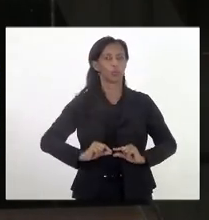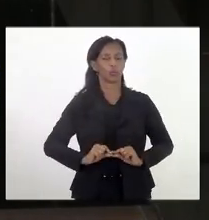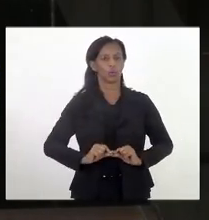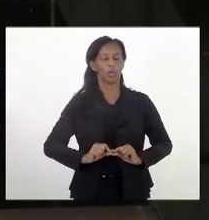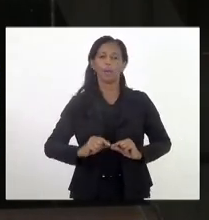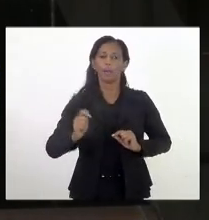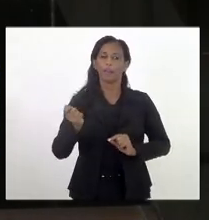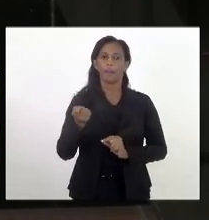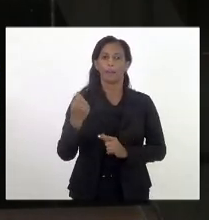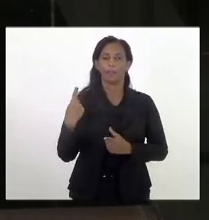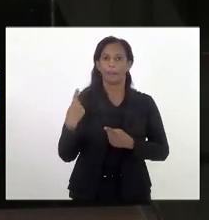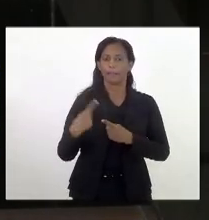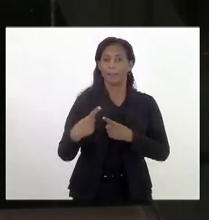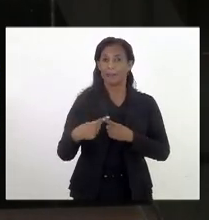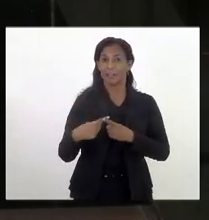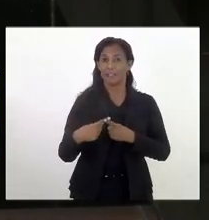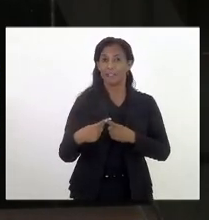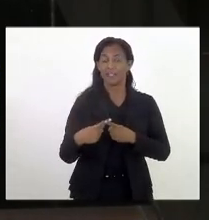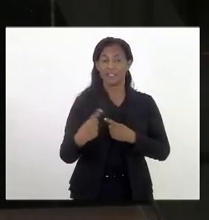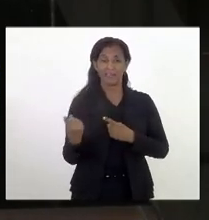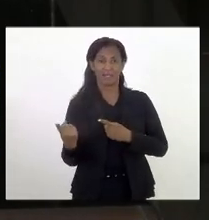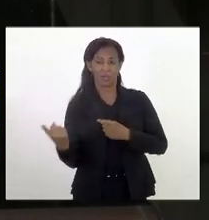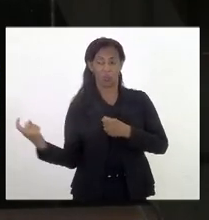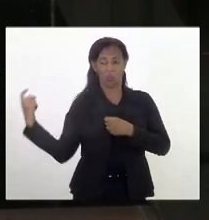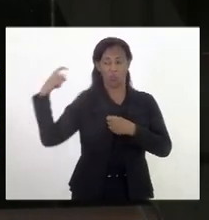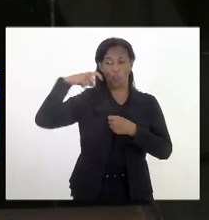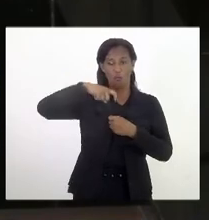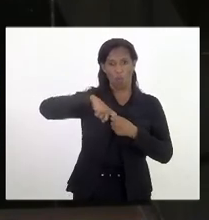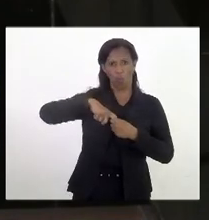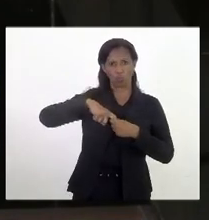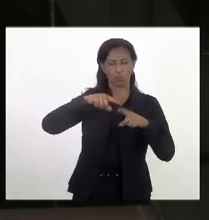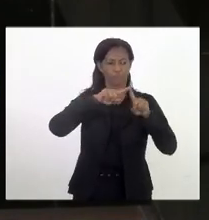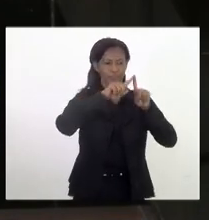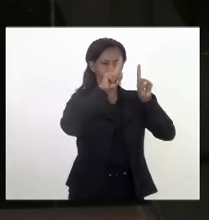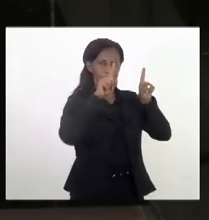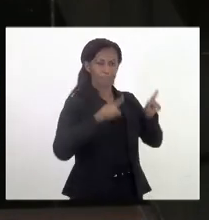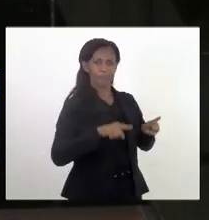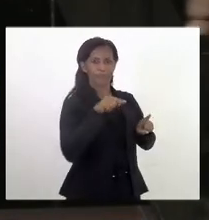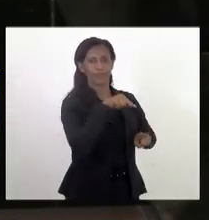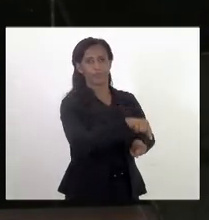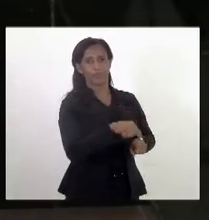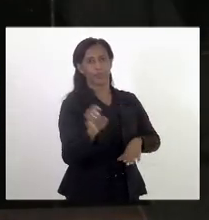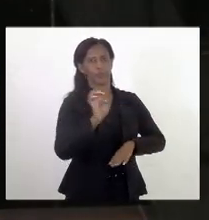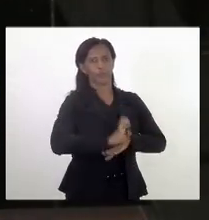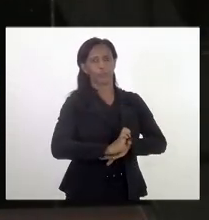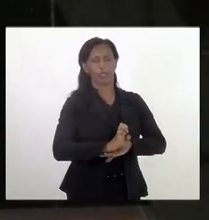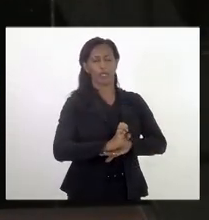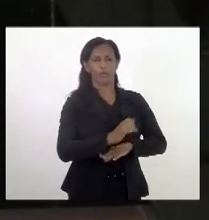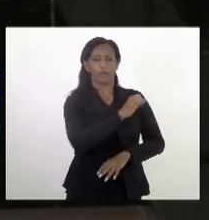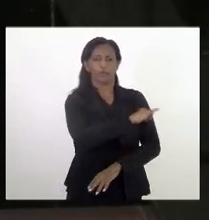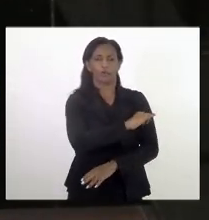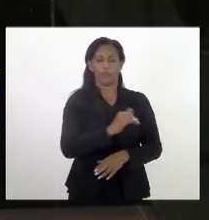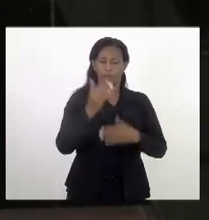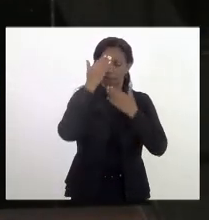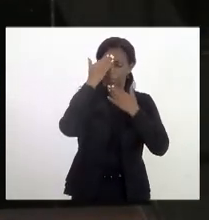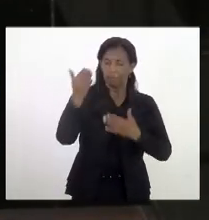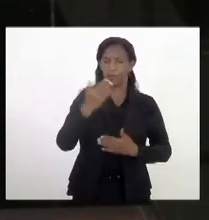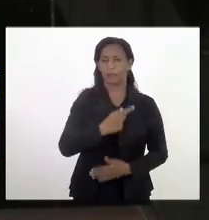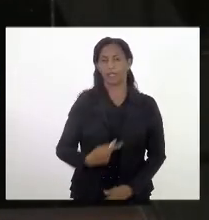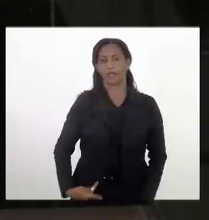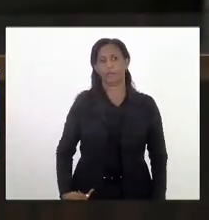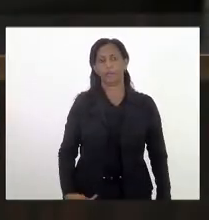caiam nas costas do funcionalismo público do Estado do Rio de Janeiro. Muito obrigado, senhora presidente.